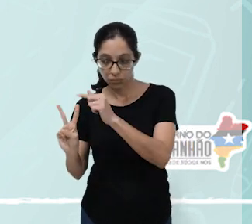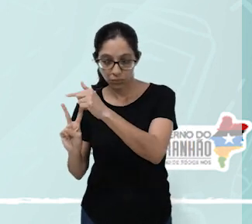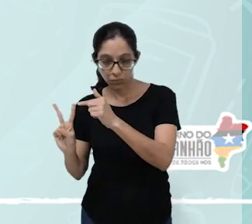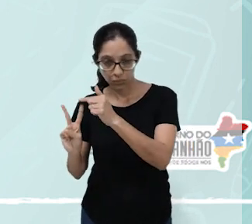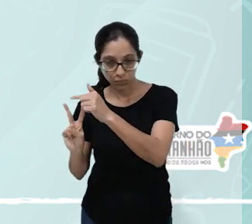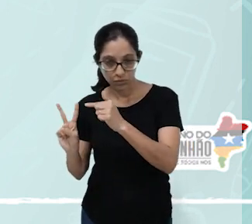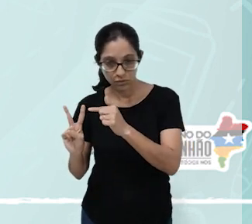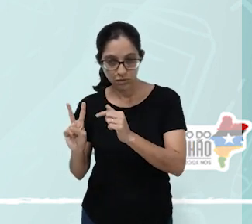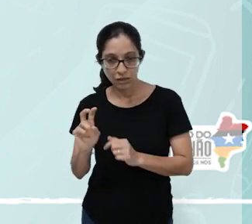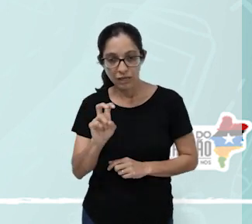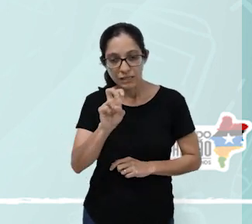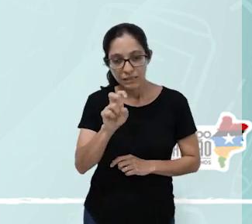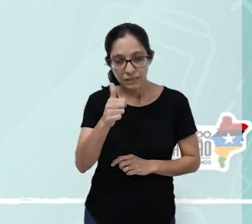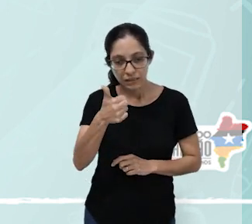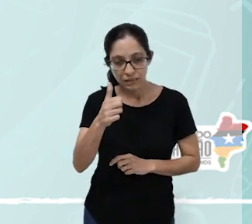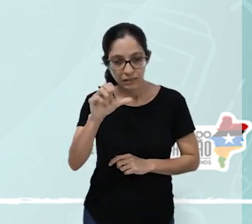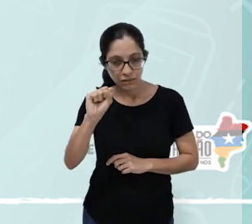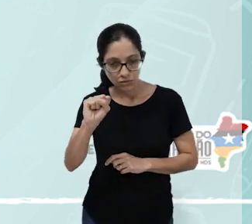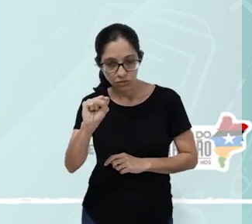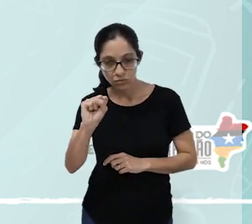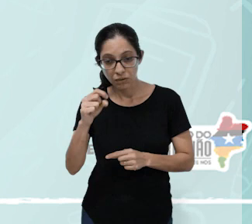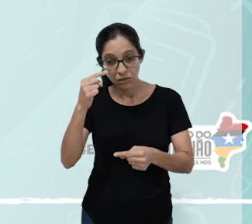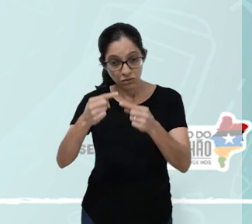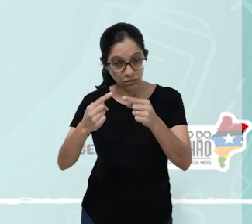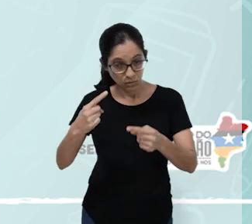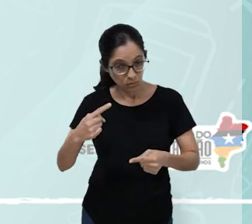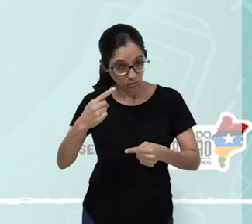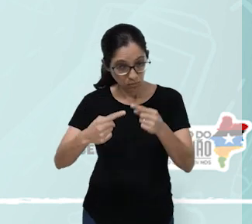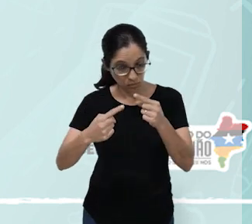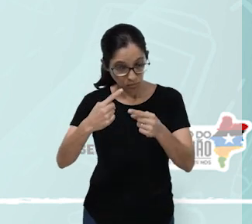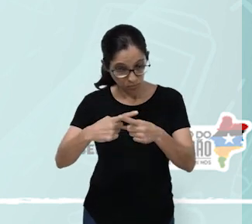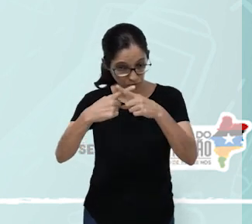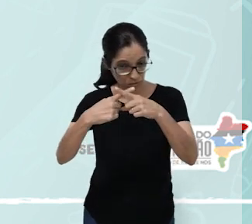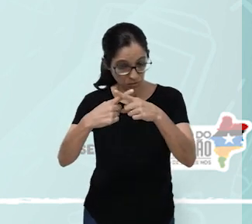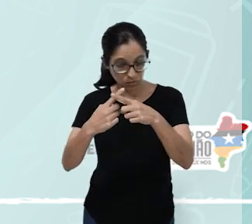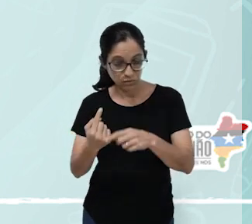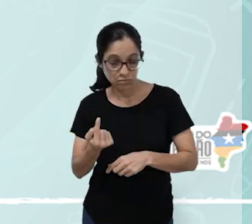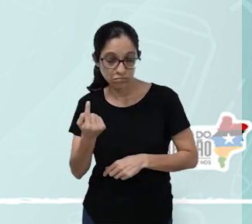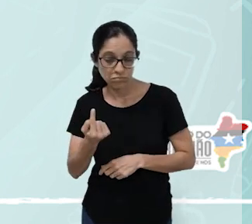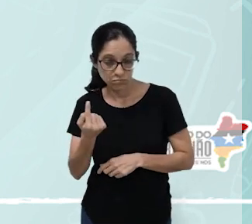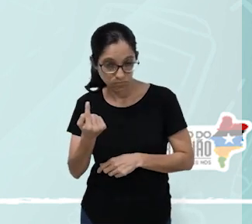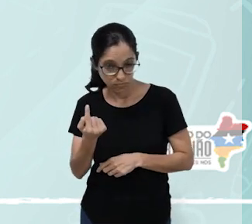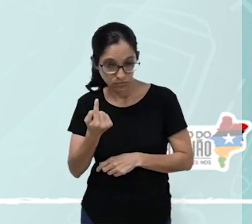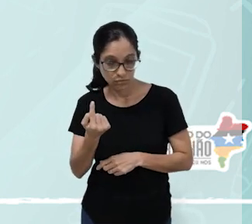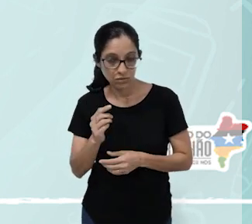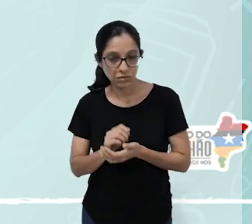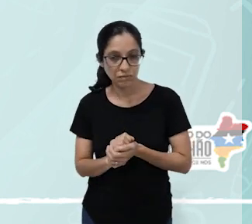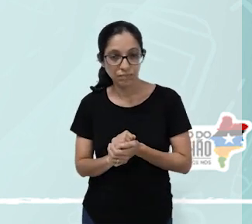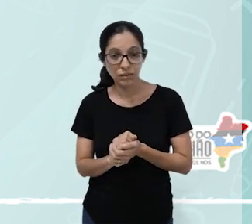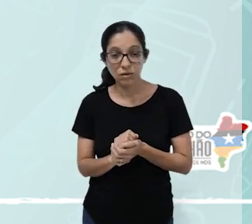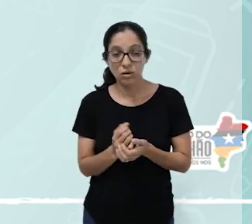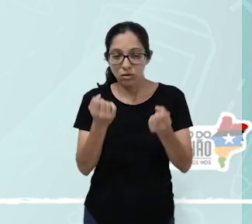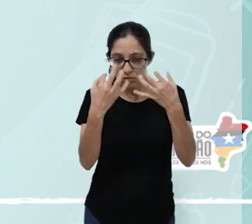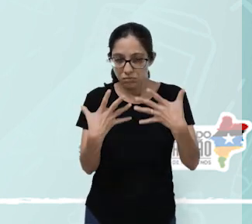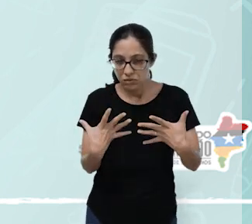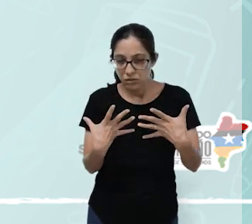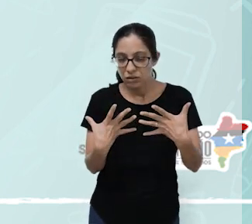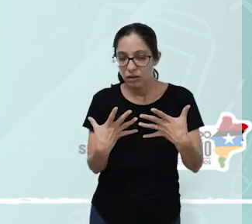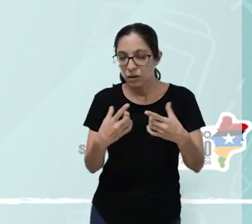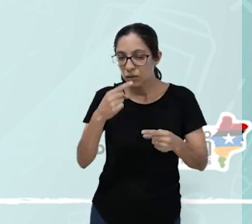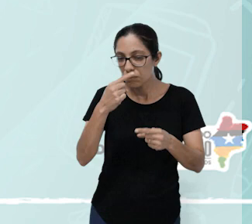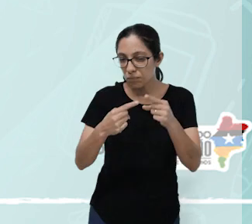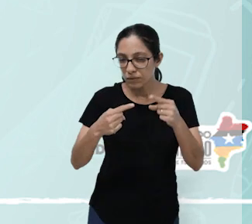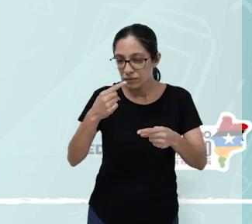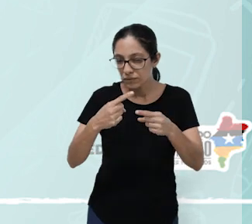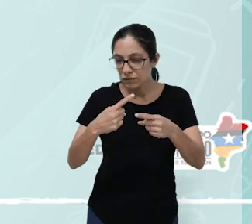e de 5,18 para as competições o quê? Individuais. Então, quando a gente fala de individual, a gente vai o